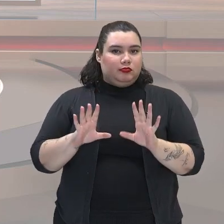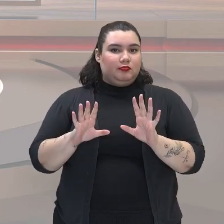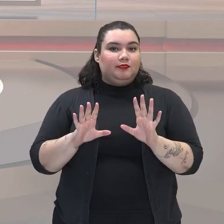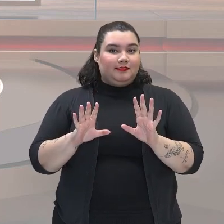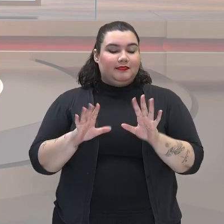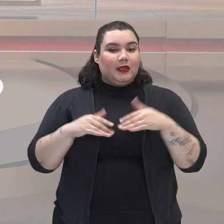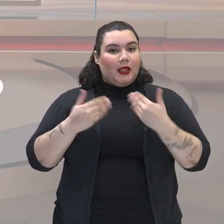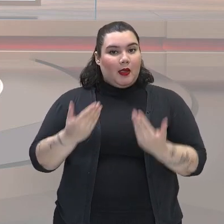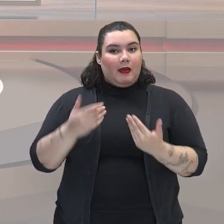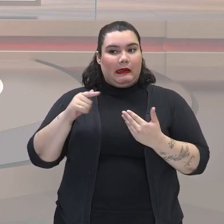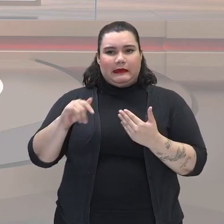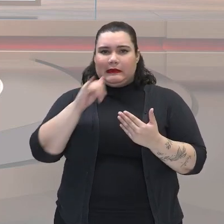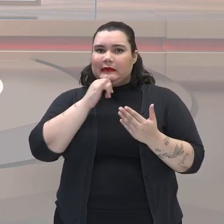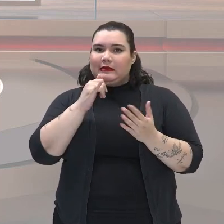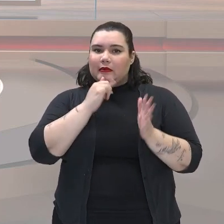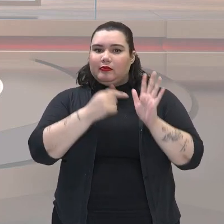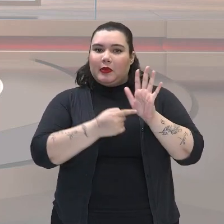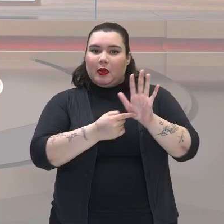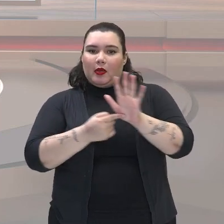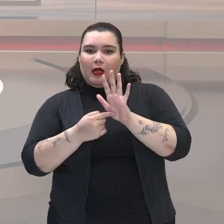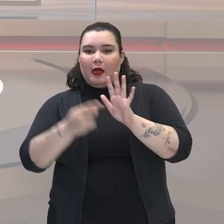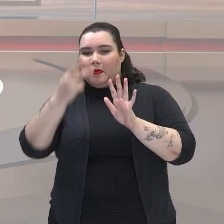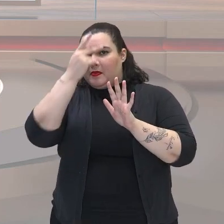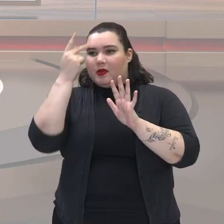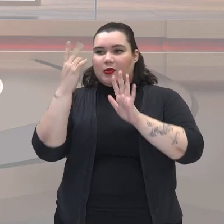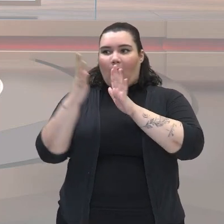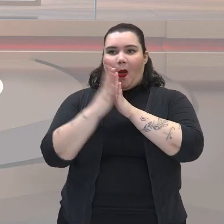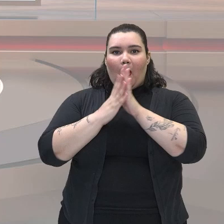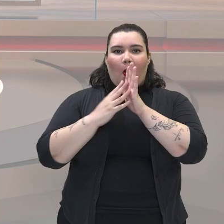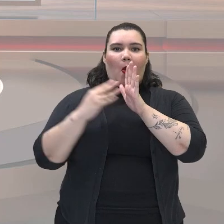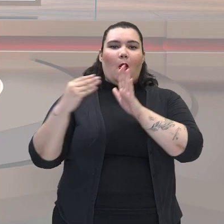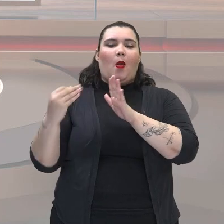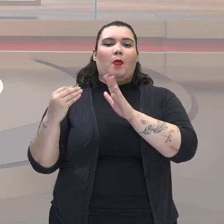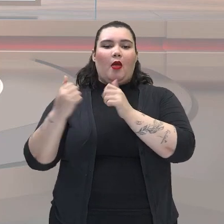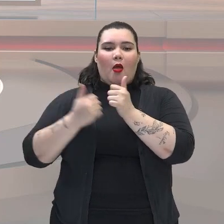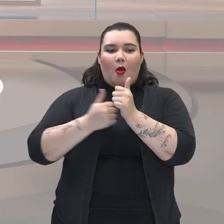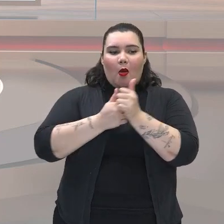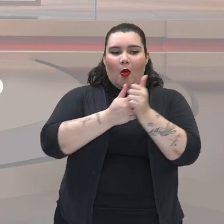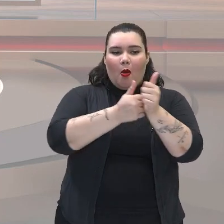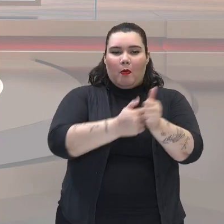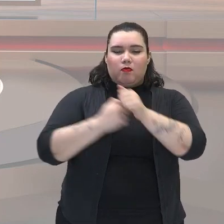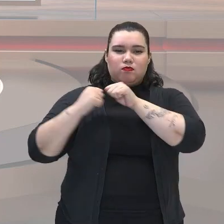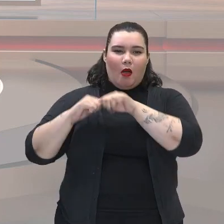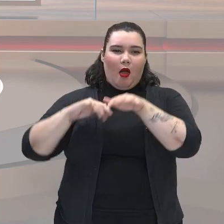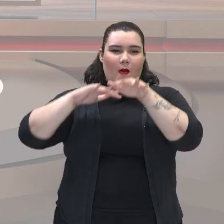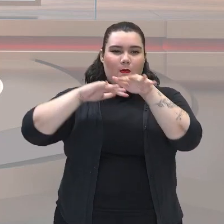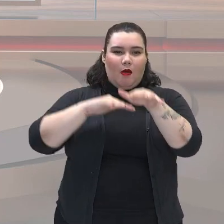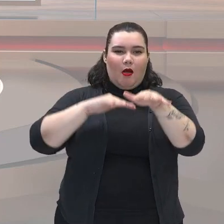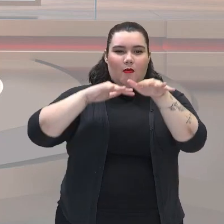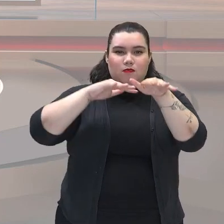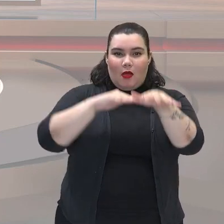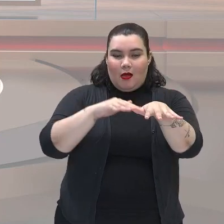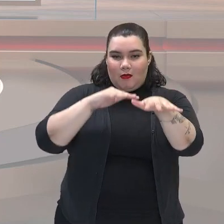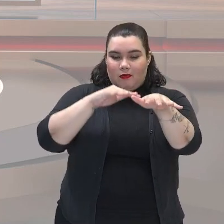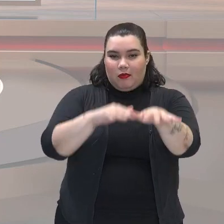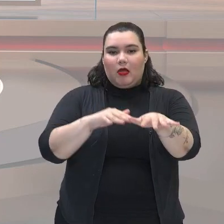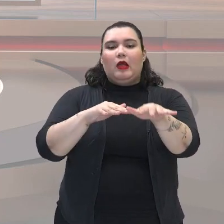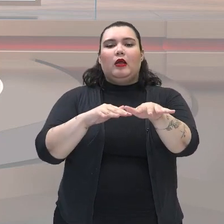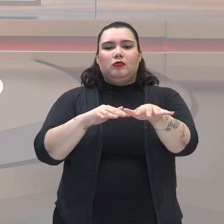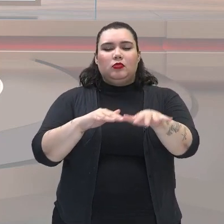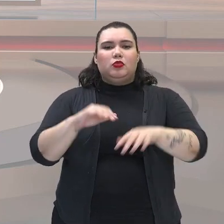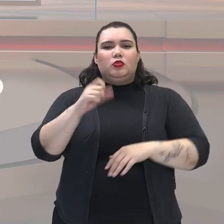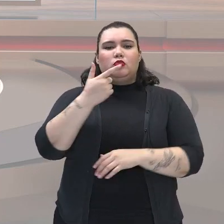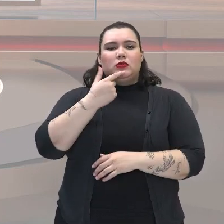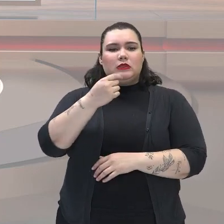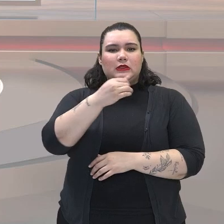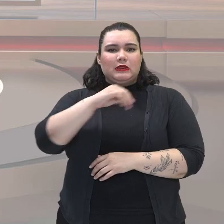exemplo, começou a arrastar uma multidão que lhe seguia por onde ele fosse. Um dos grandes exemplos é, por exemplo, a chamada Marcha do Sal, que eles andam